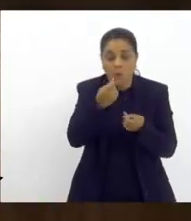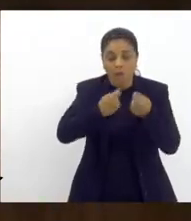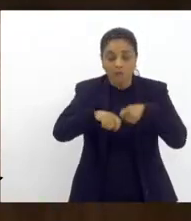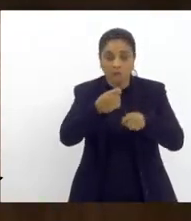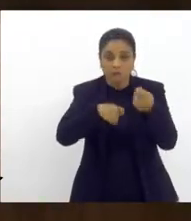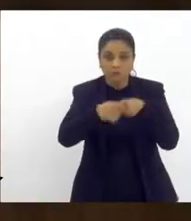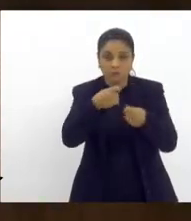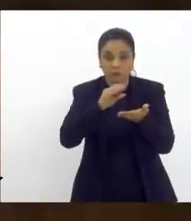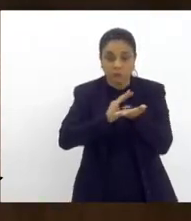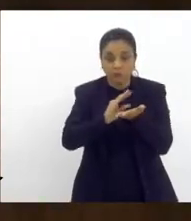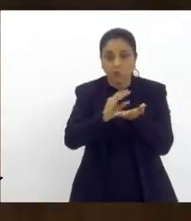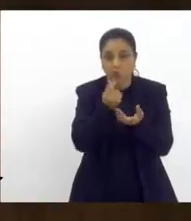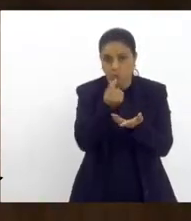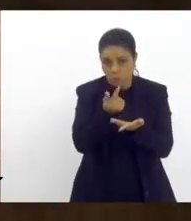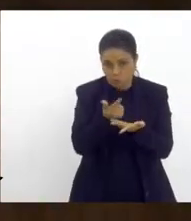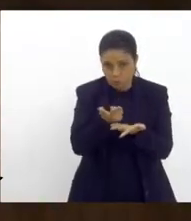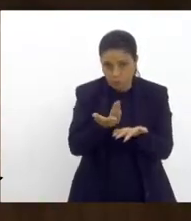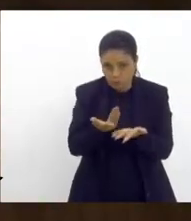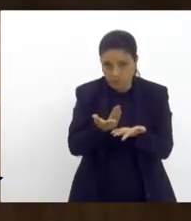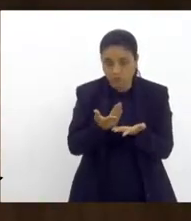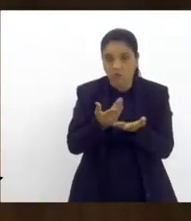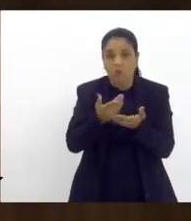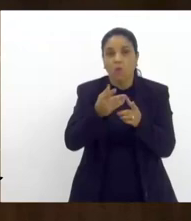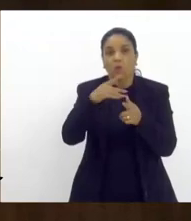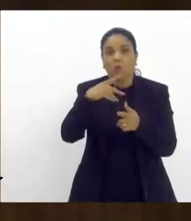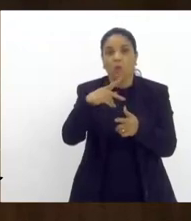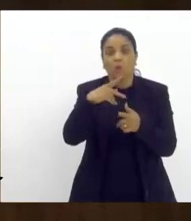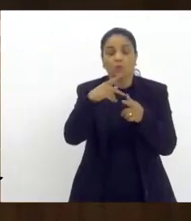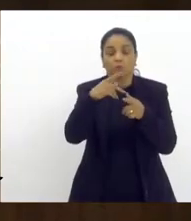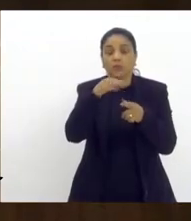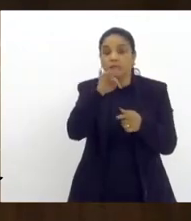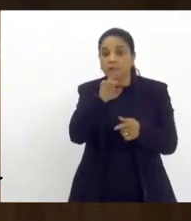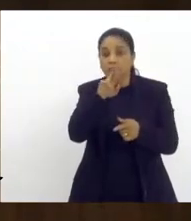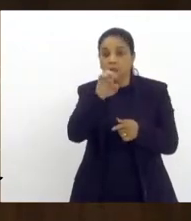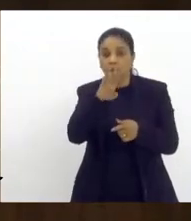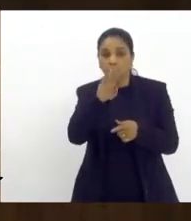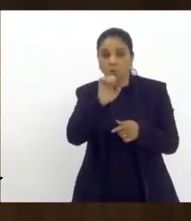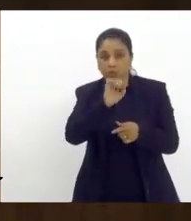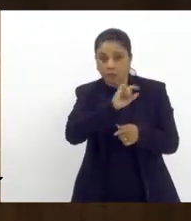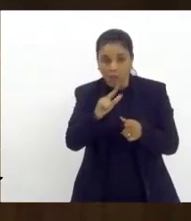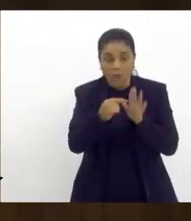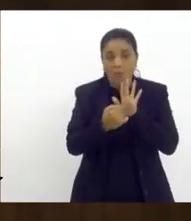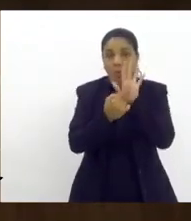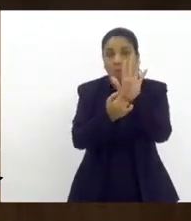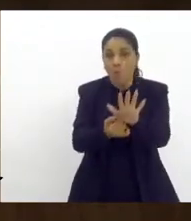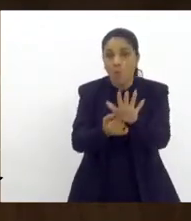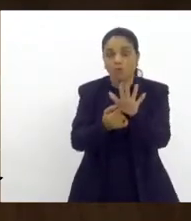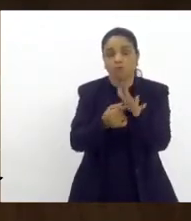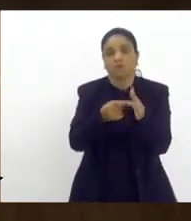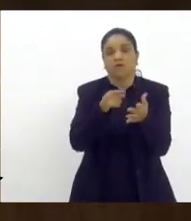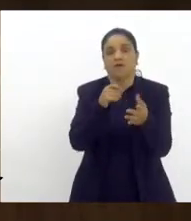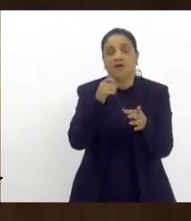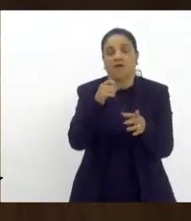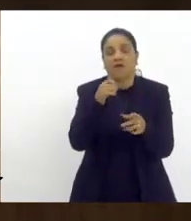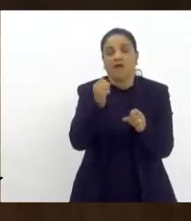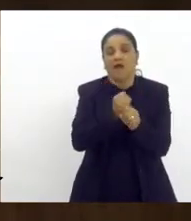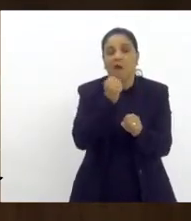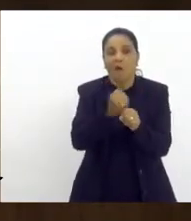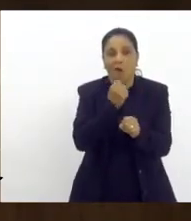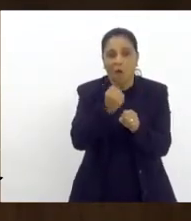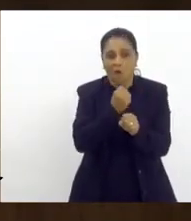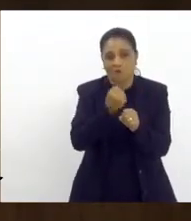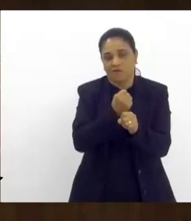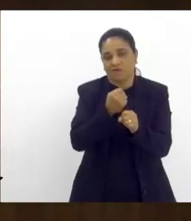RJ demonstra isso com o Tribunal de Contas mostrando as irregularidades dessas obras mas não só isso